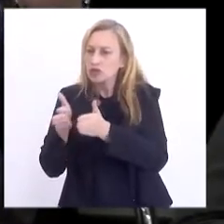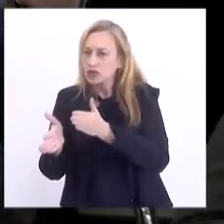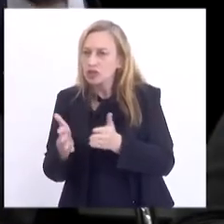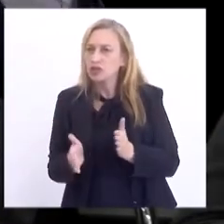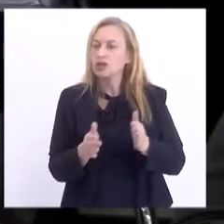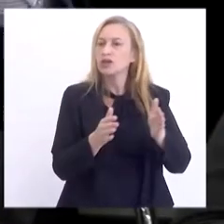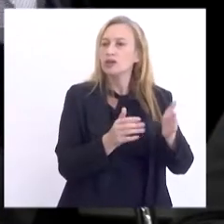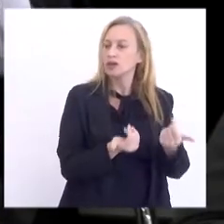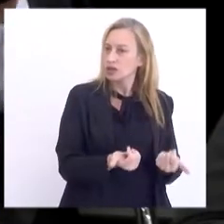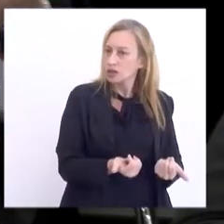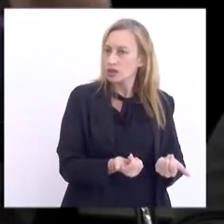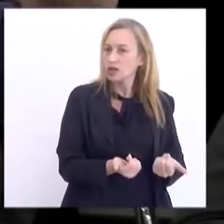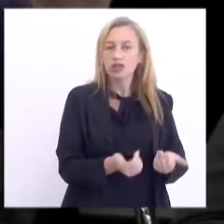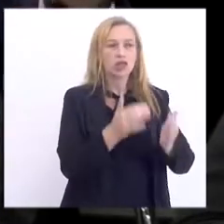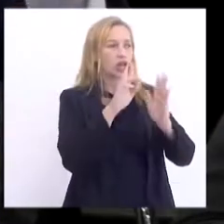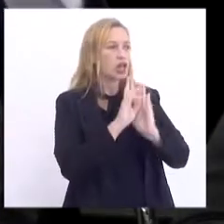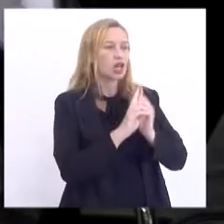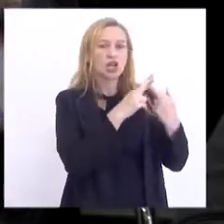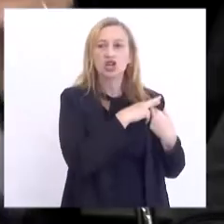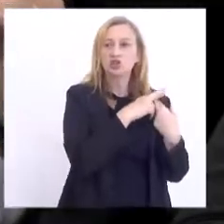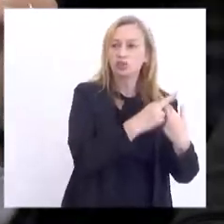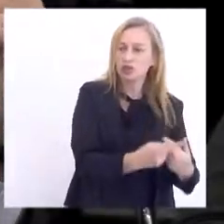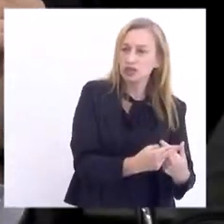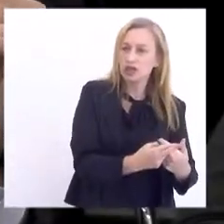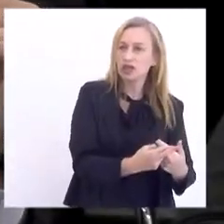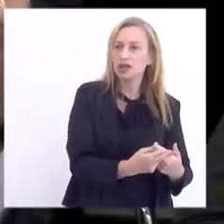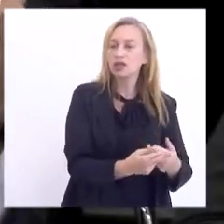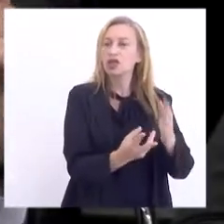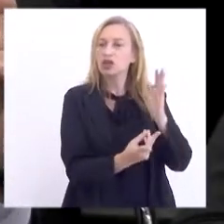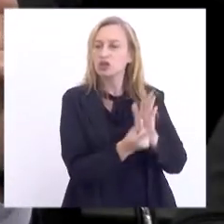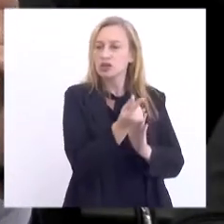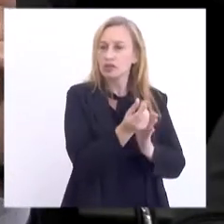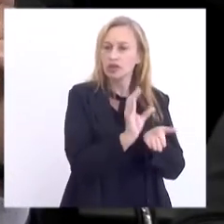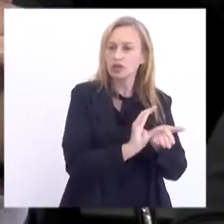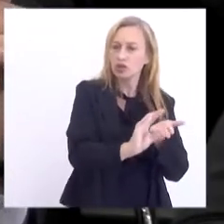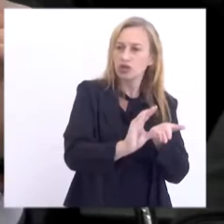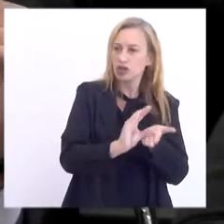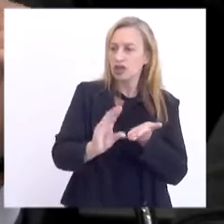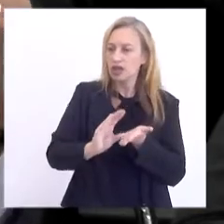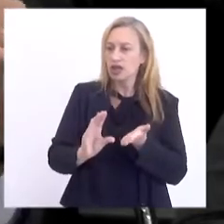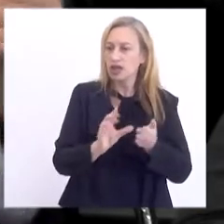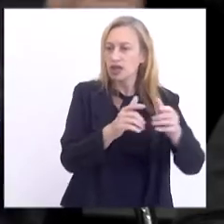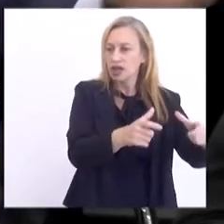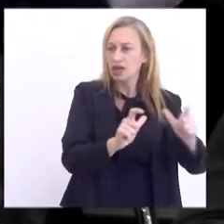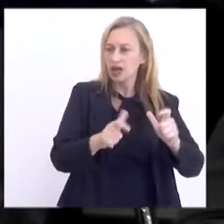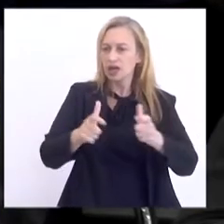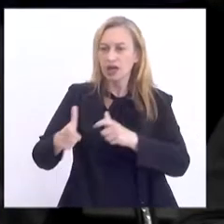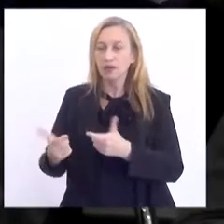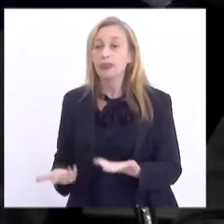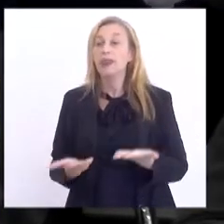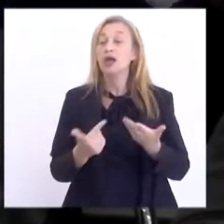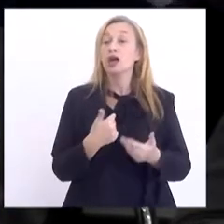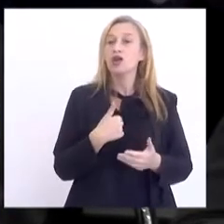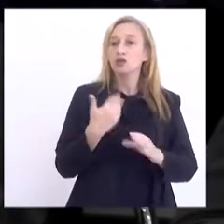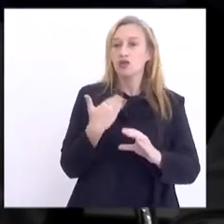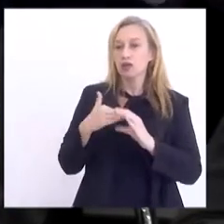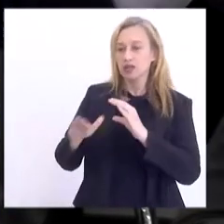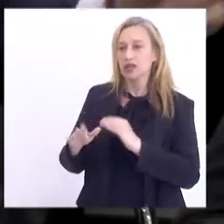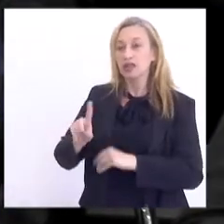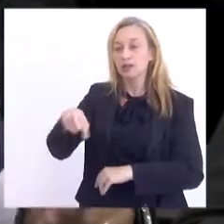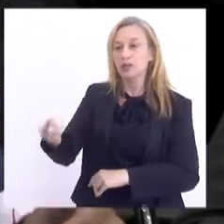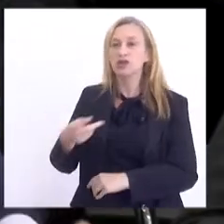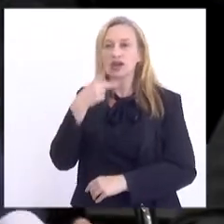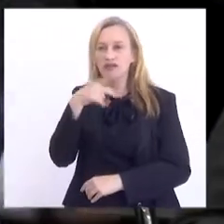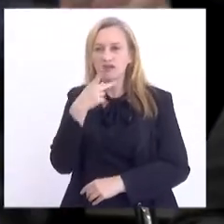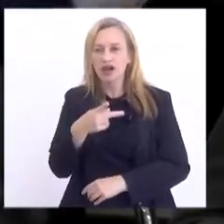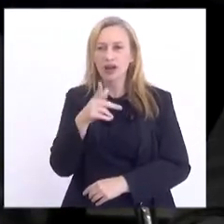respectivas fases responsáveis e o orçamento as empregado fase fase então isso eu vou passar depois a palavra